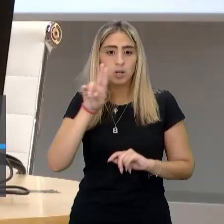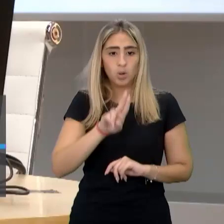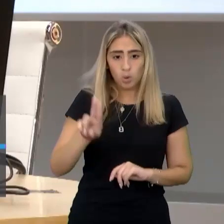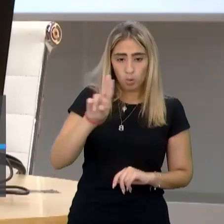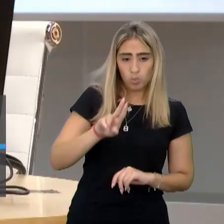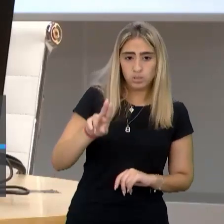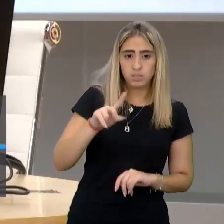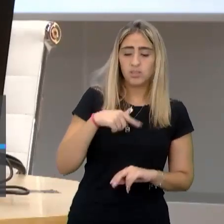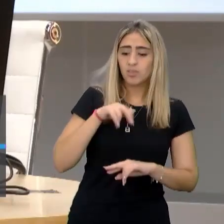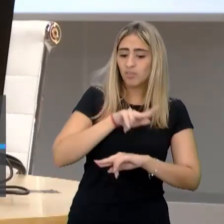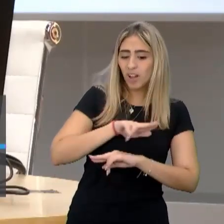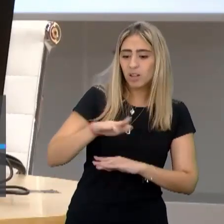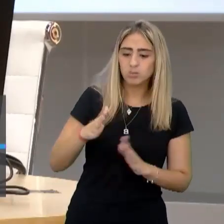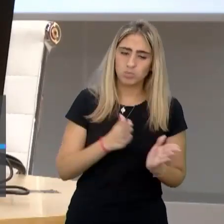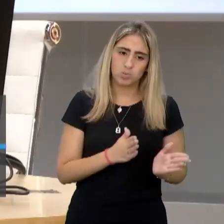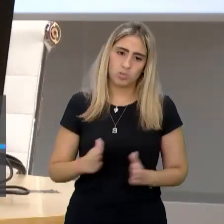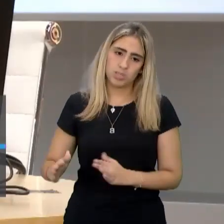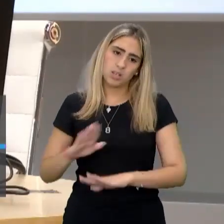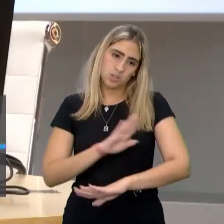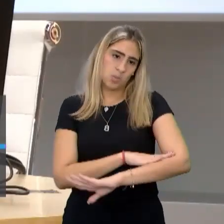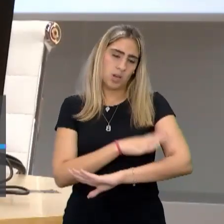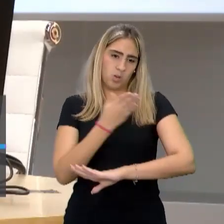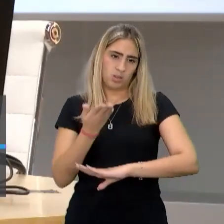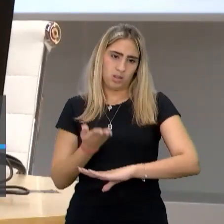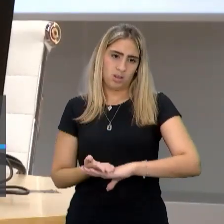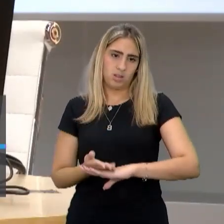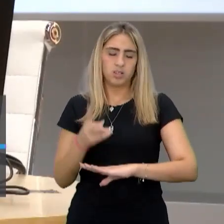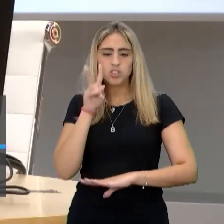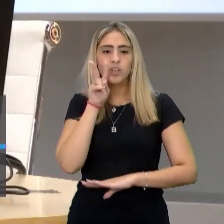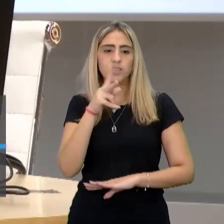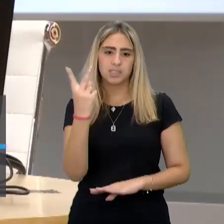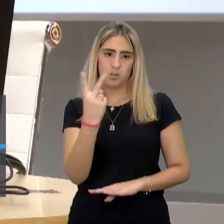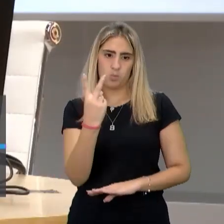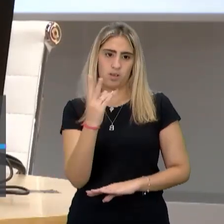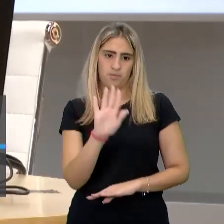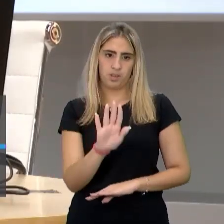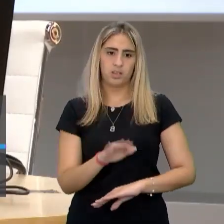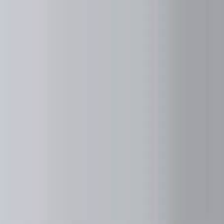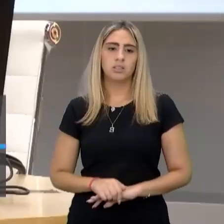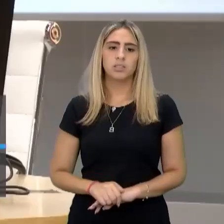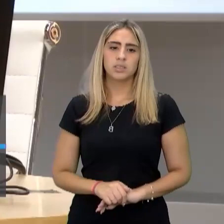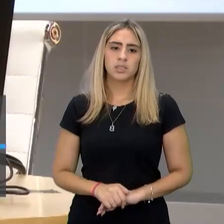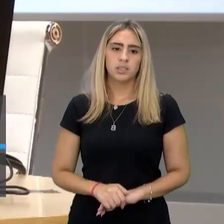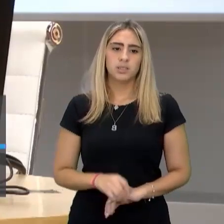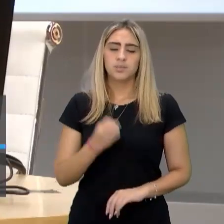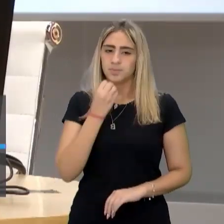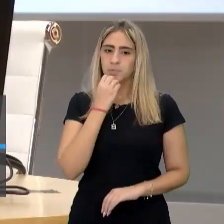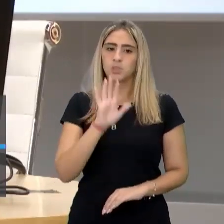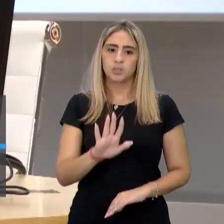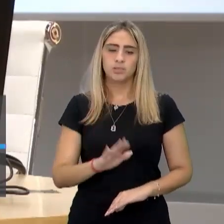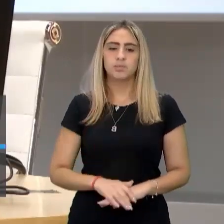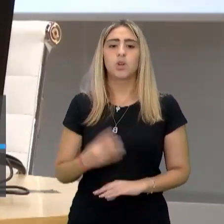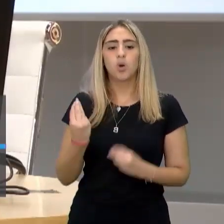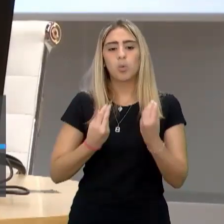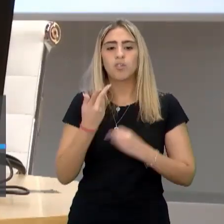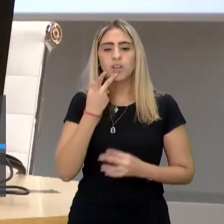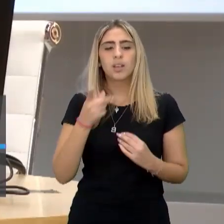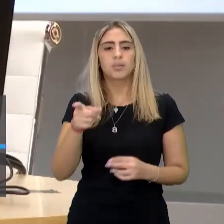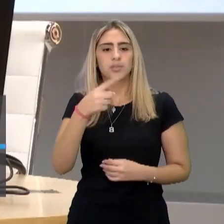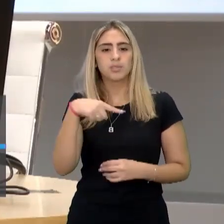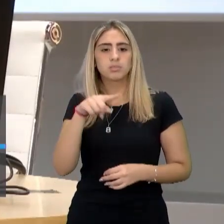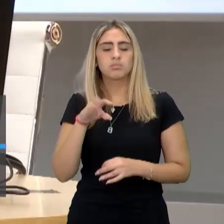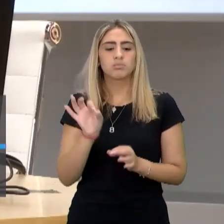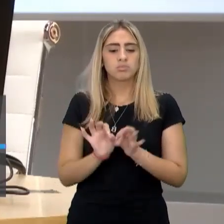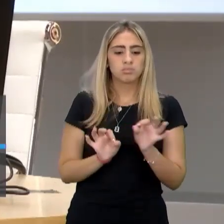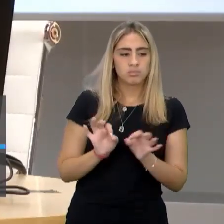em vários processos do PEI, que é o que a gente vai ver segunda-feira, tá bom? Muito bem. Então, como eu falei para vocês, no